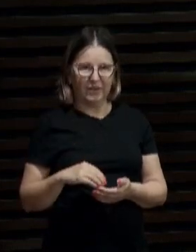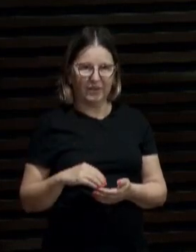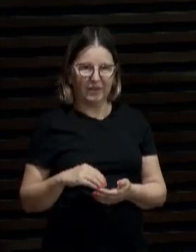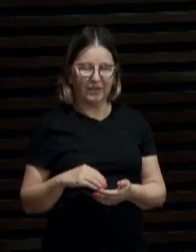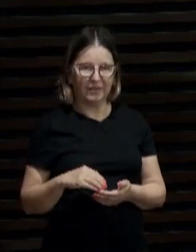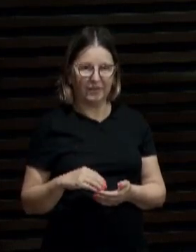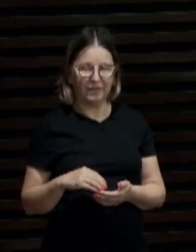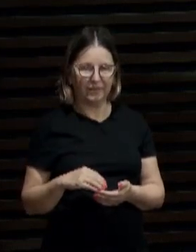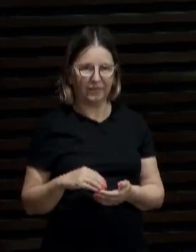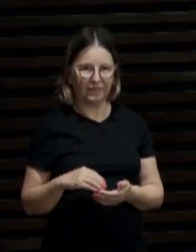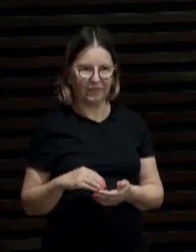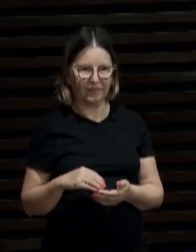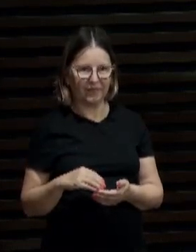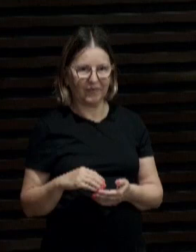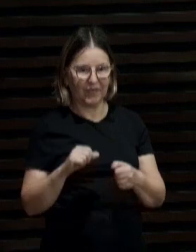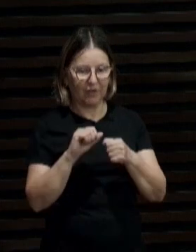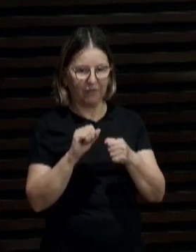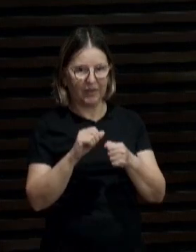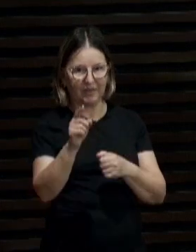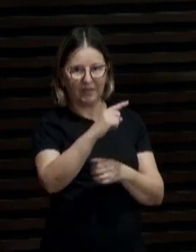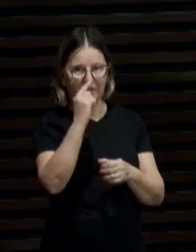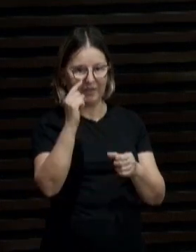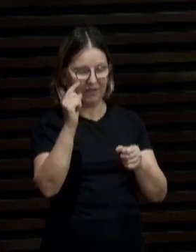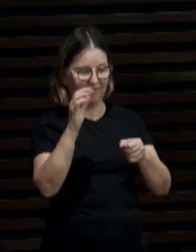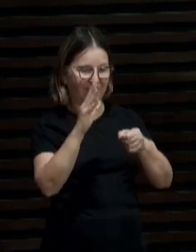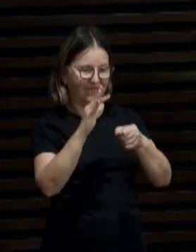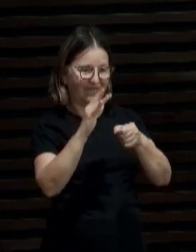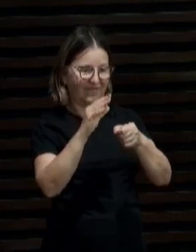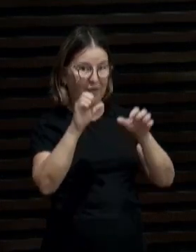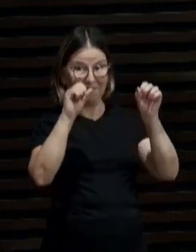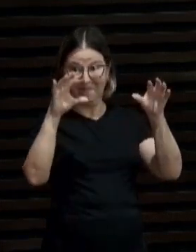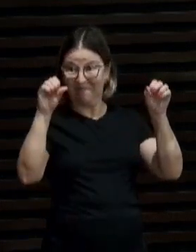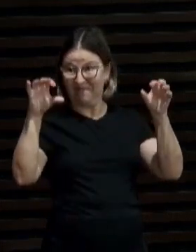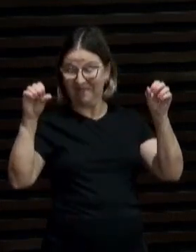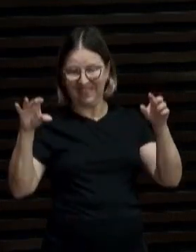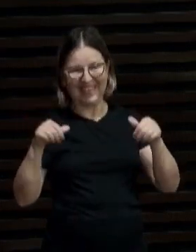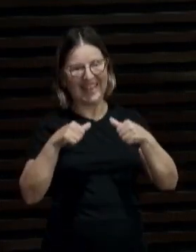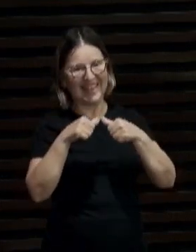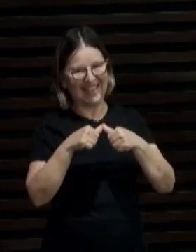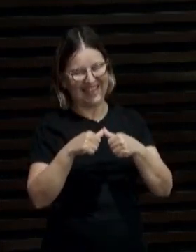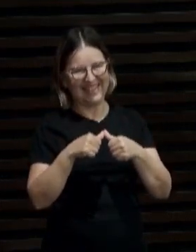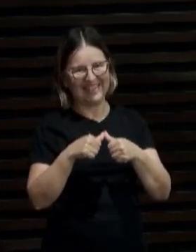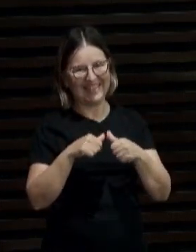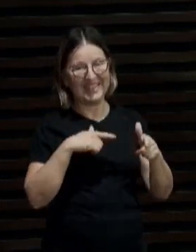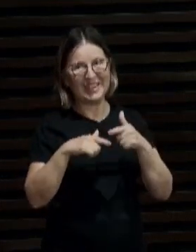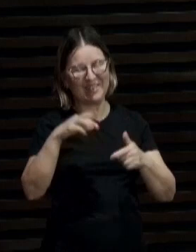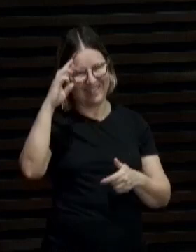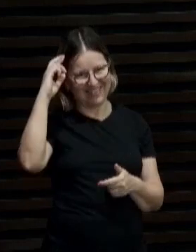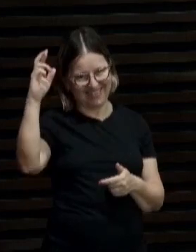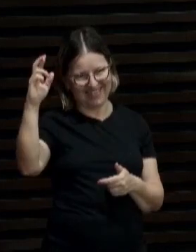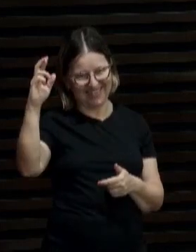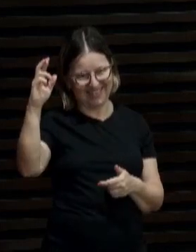nossa chama ela brilhe de uma maneira mais intensa. Esse é o trabalho do Senhor. É o trabalho da palavra,